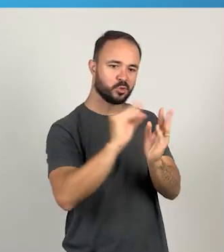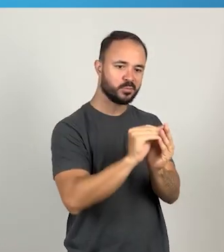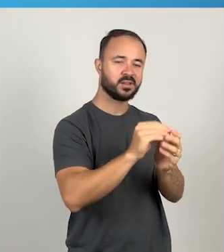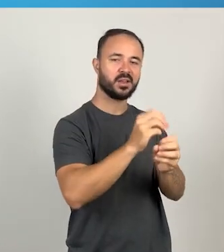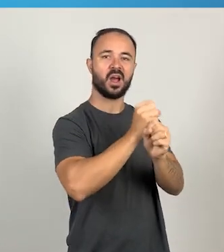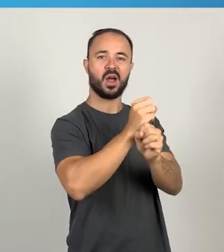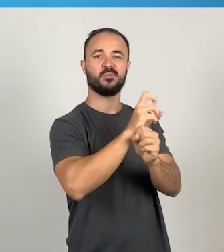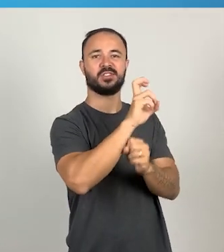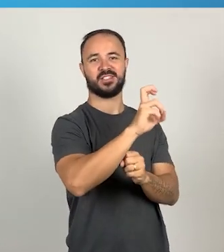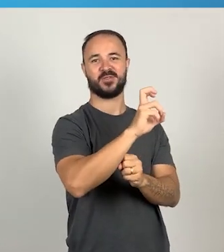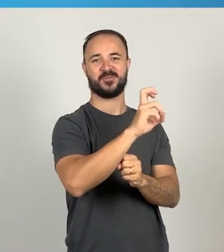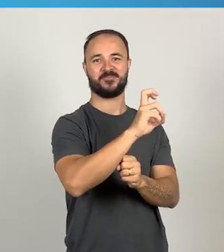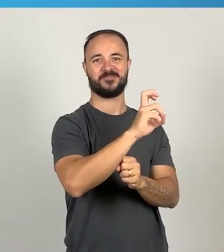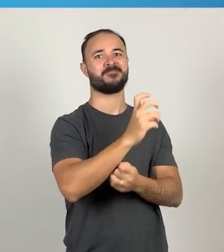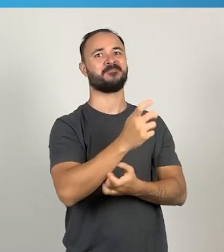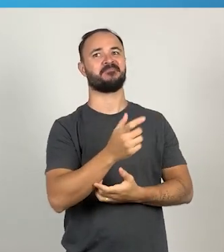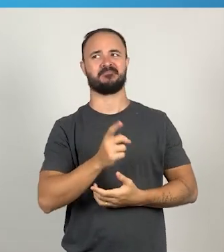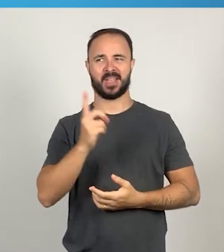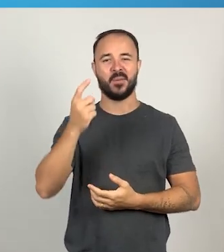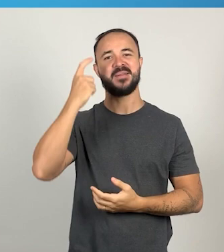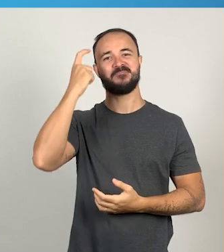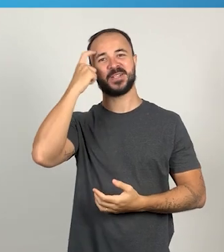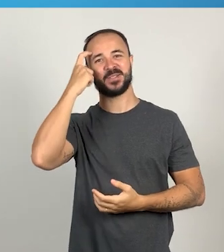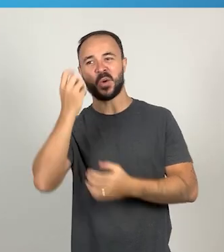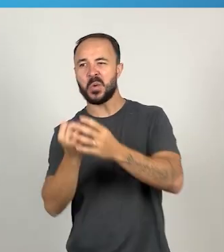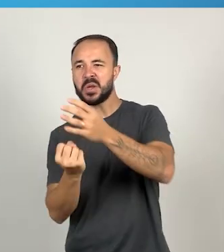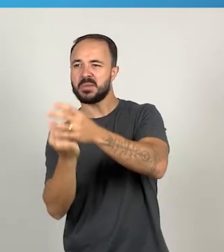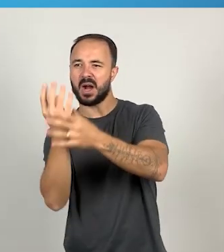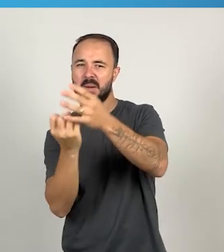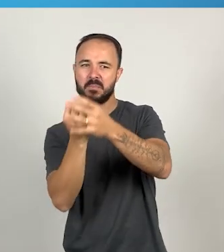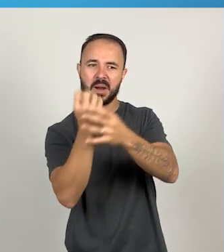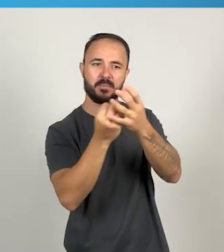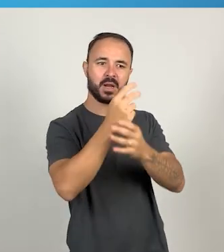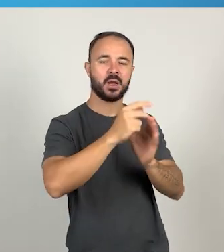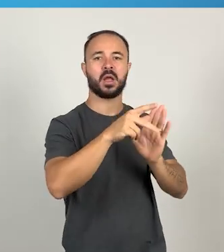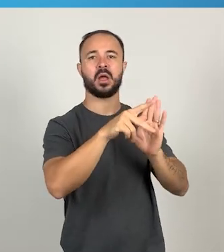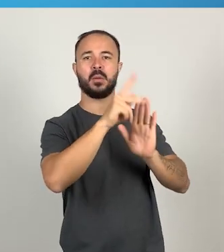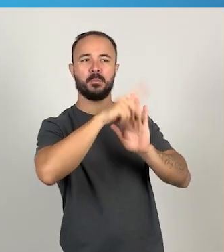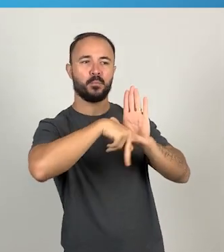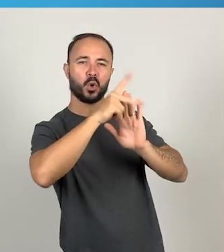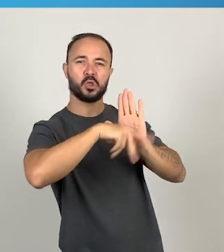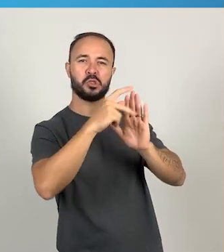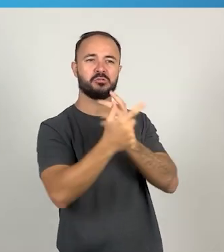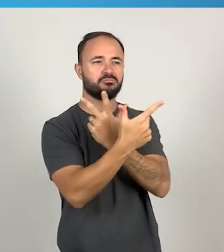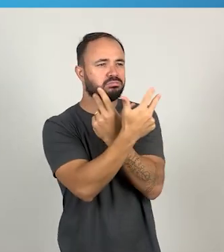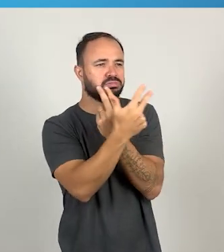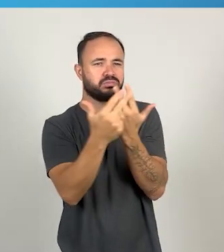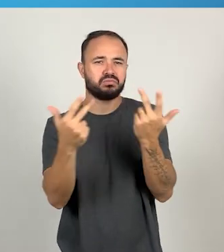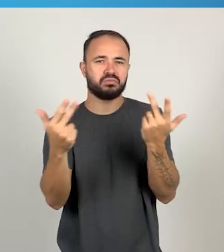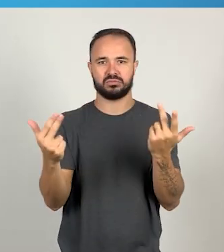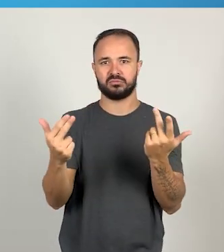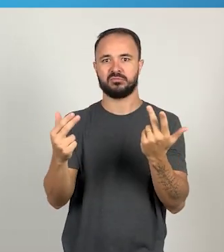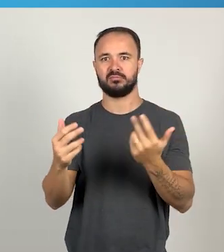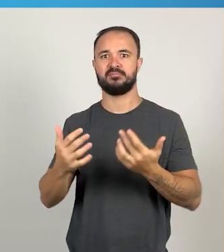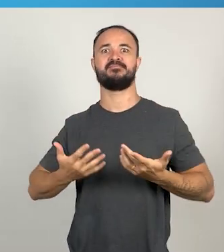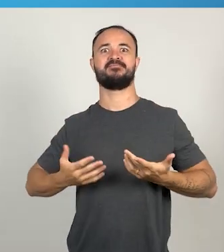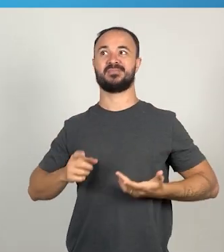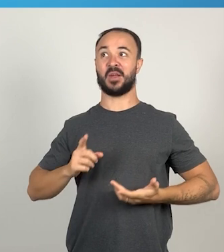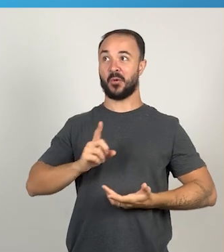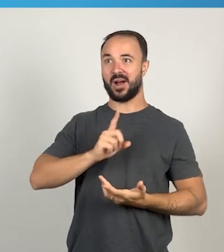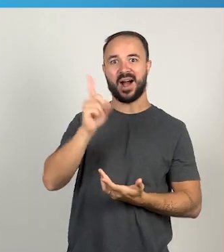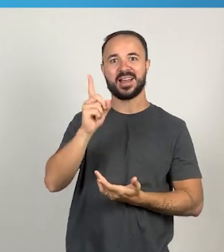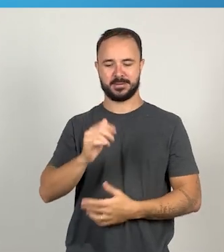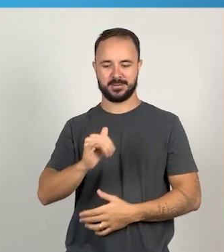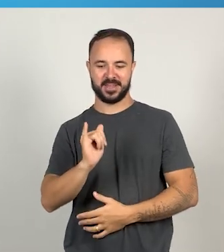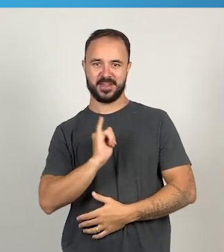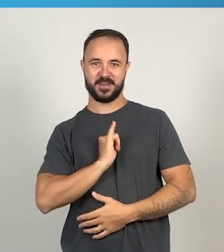a construção da BR, tudo isso foi desenvolvendo muito o Brasil mais em seu centro. E Imperatriz, ela